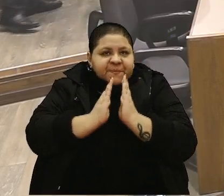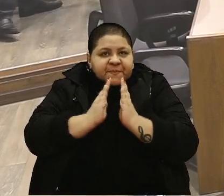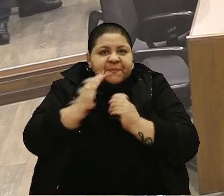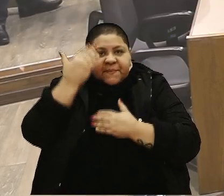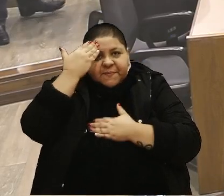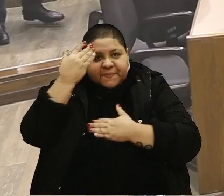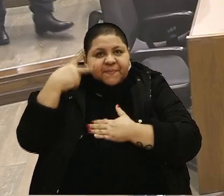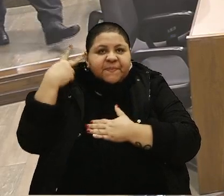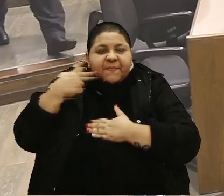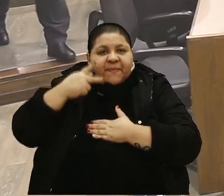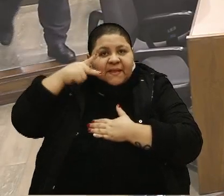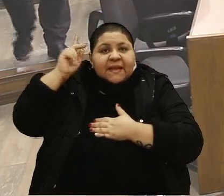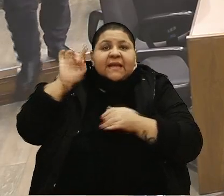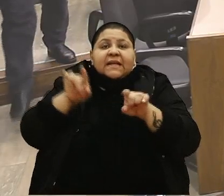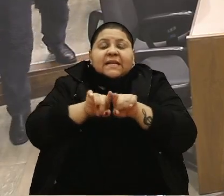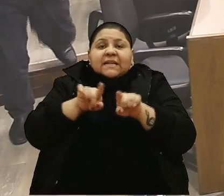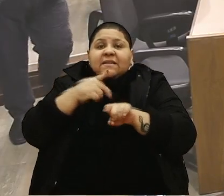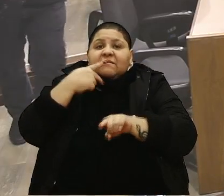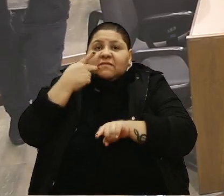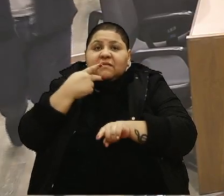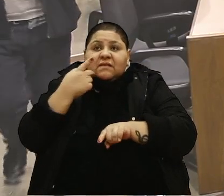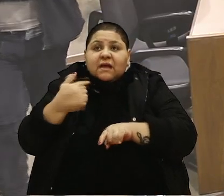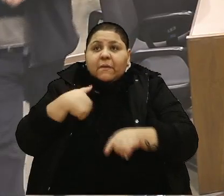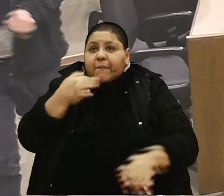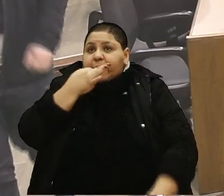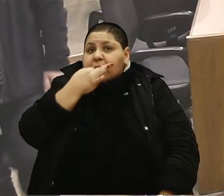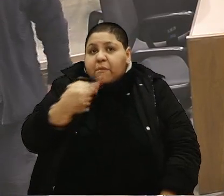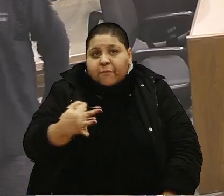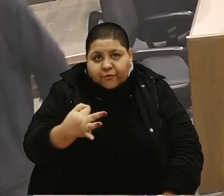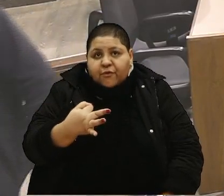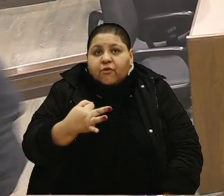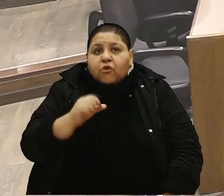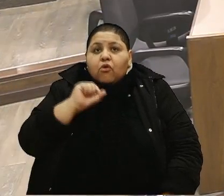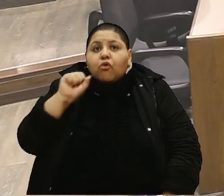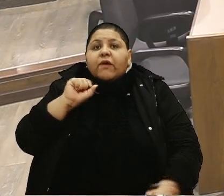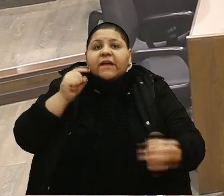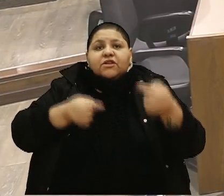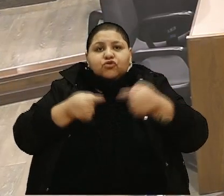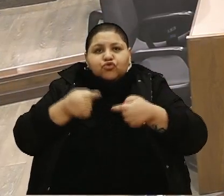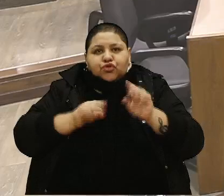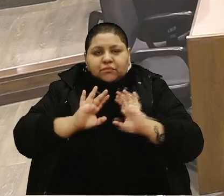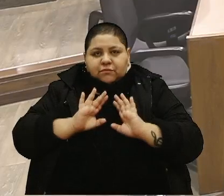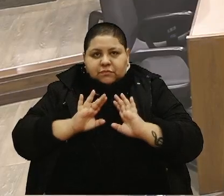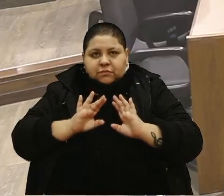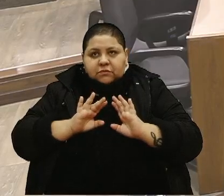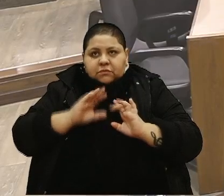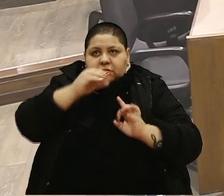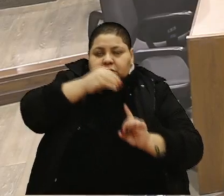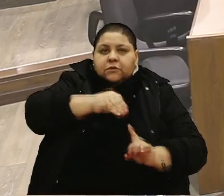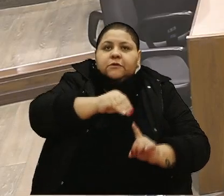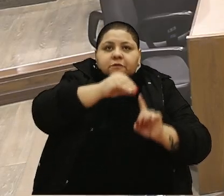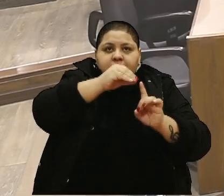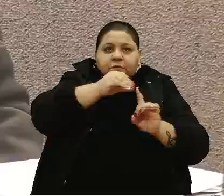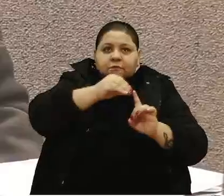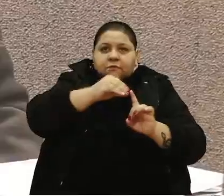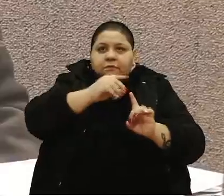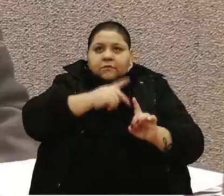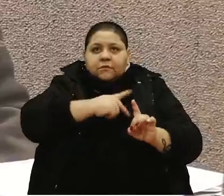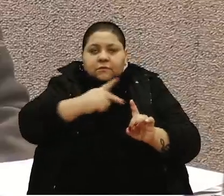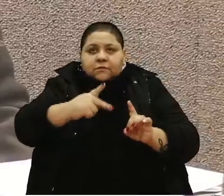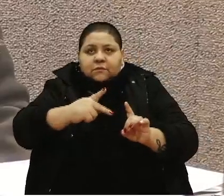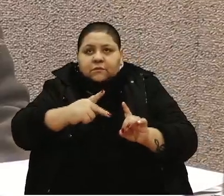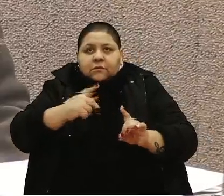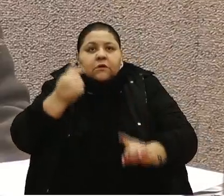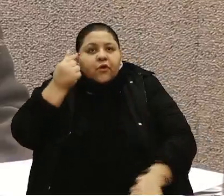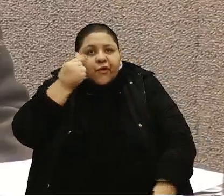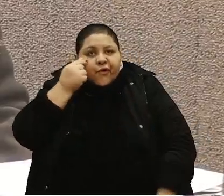Eu queria também falar a minha posição e o meu ponto de vista sobre o que foi discutido aí, principalmente pelo nosso presidente e o